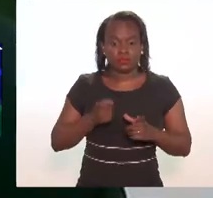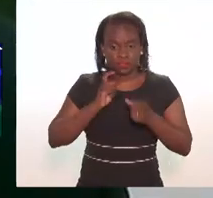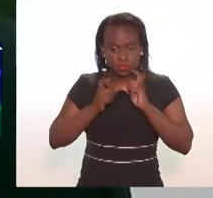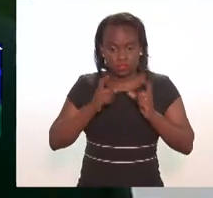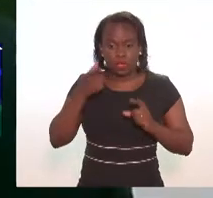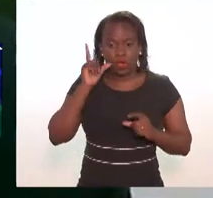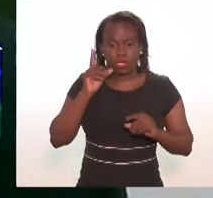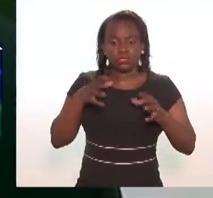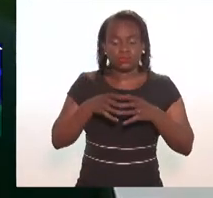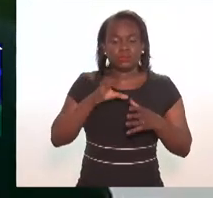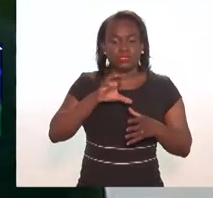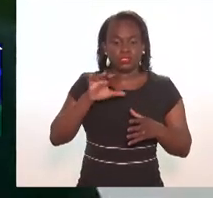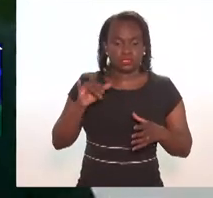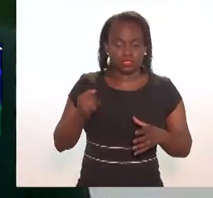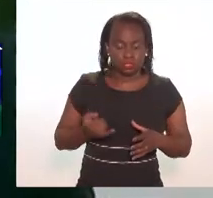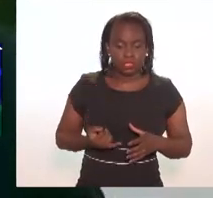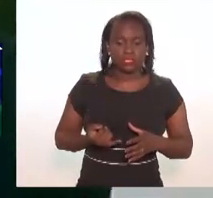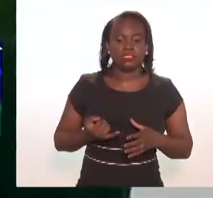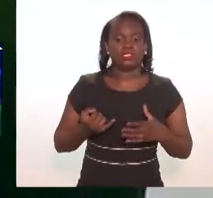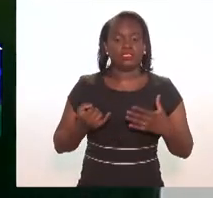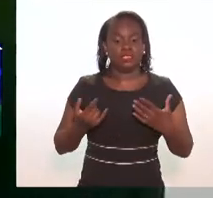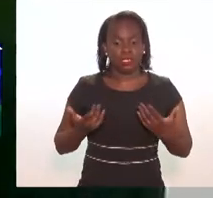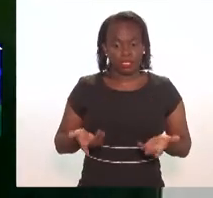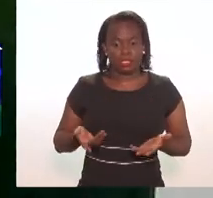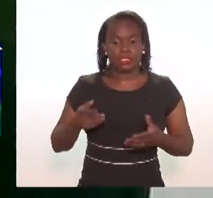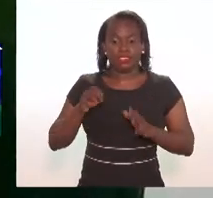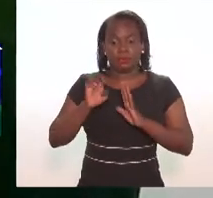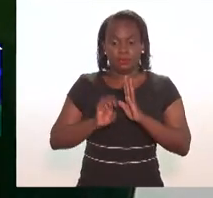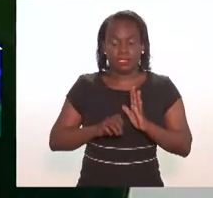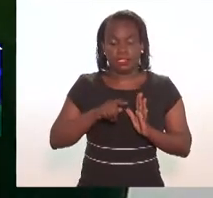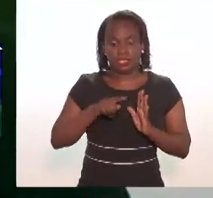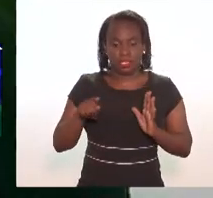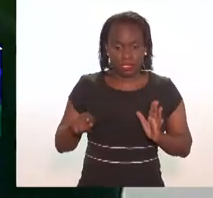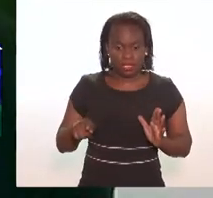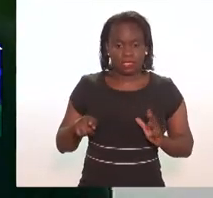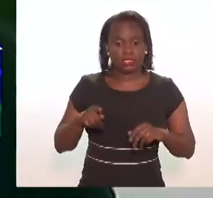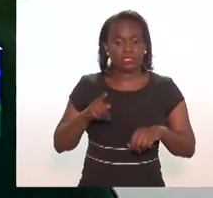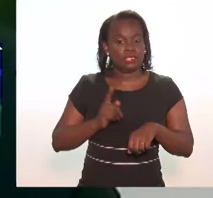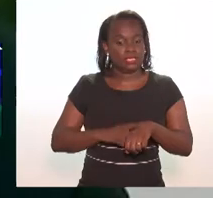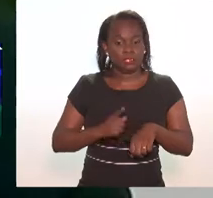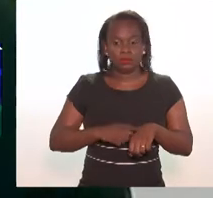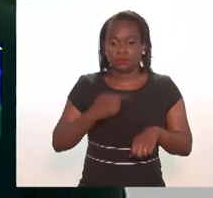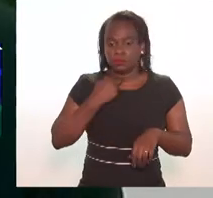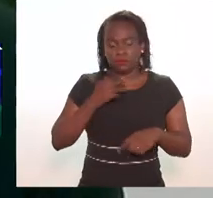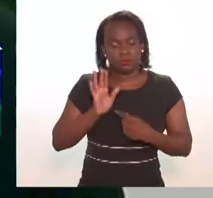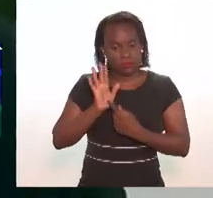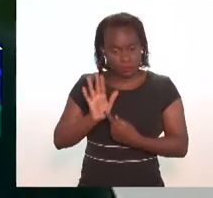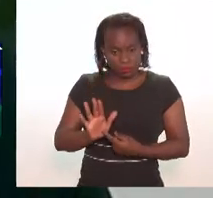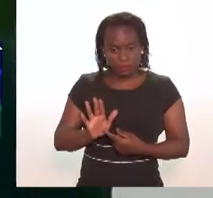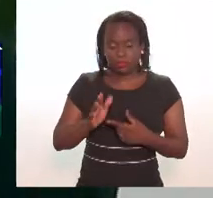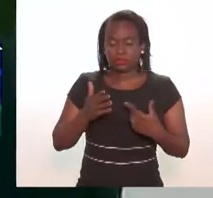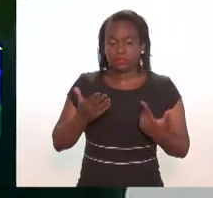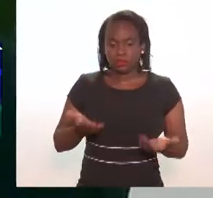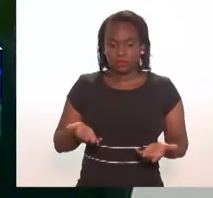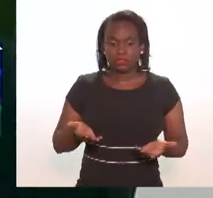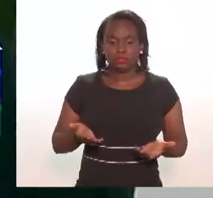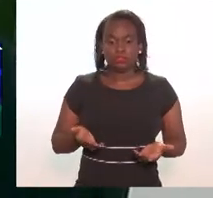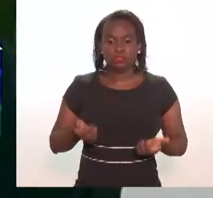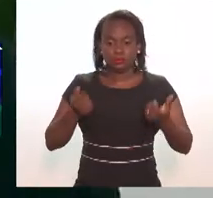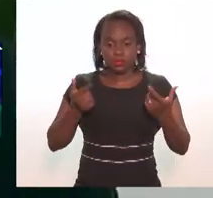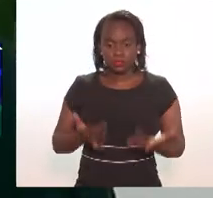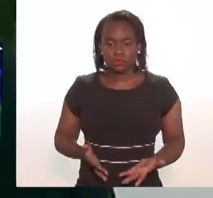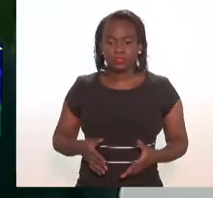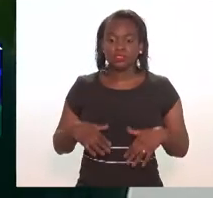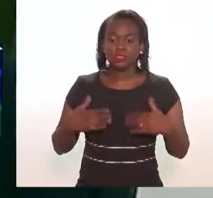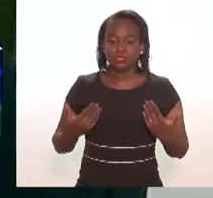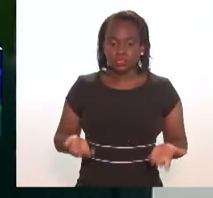discutimos ontem na CCJ, e aí, essas emendas em tempo não poderiam ser apresentadas, essa que o senhor está dizendo. E aí,